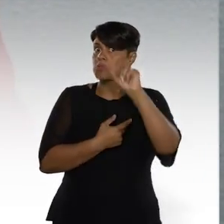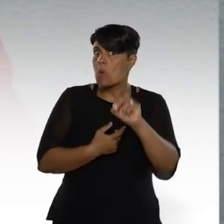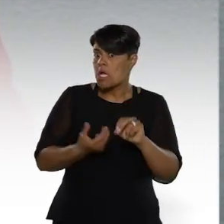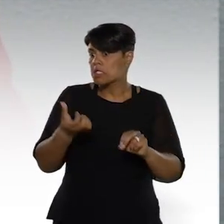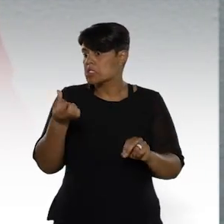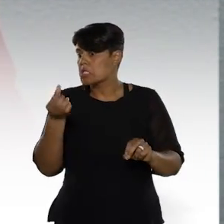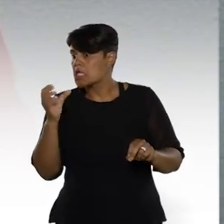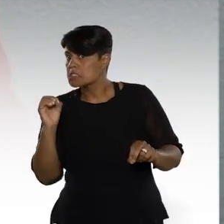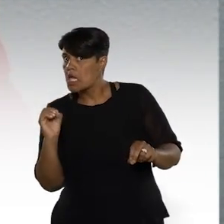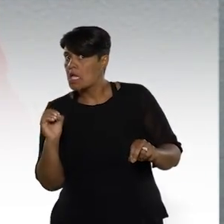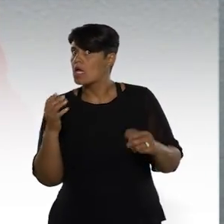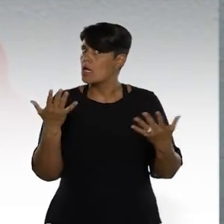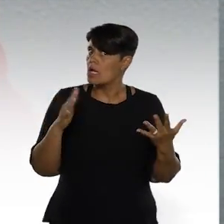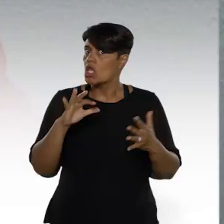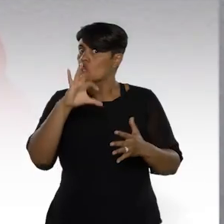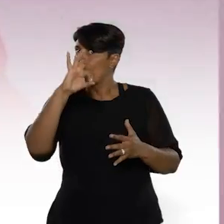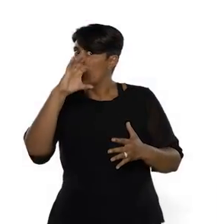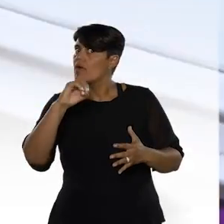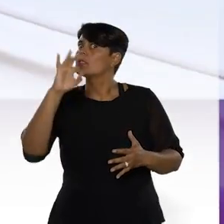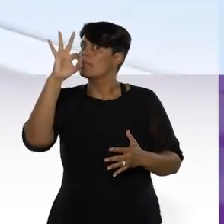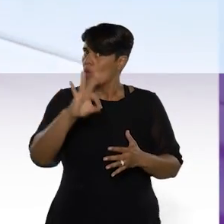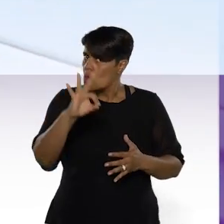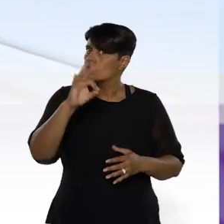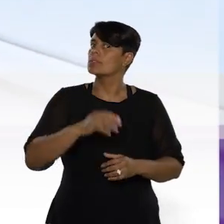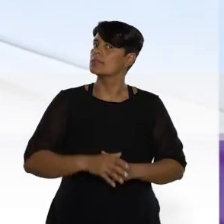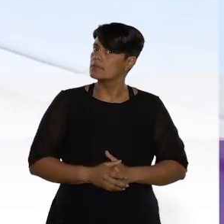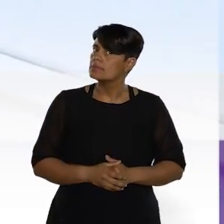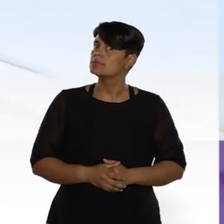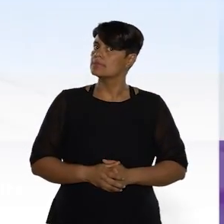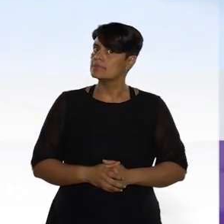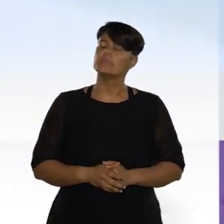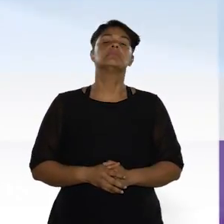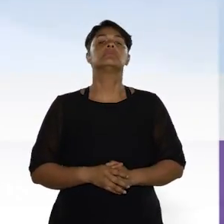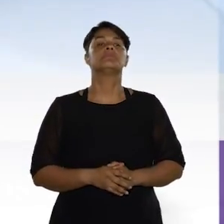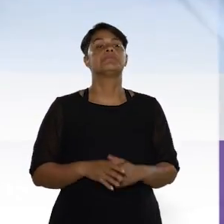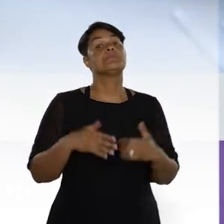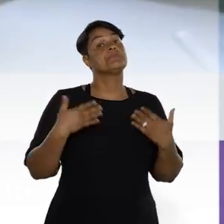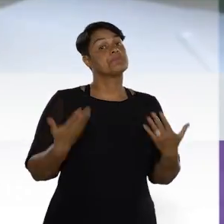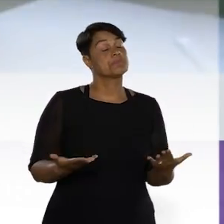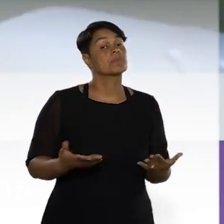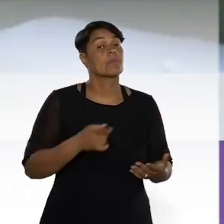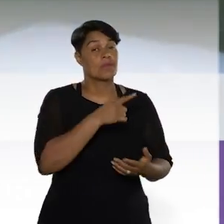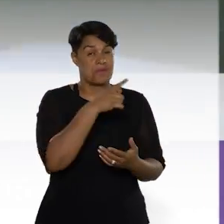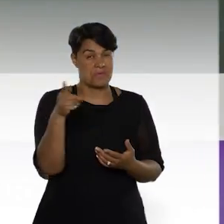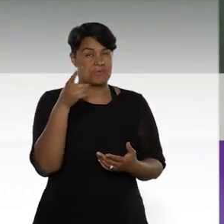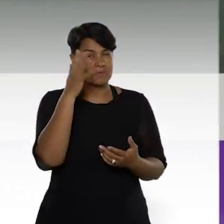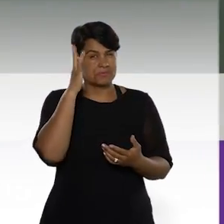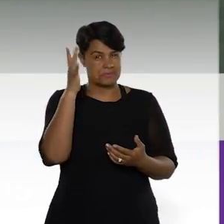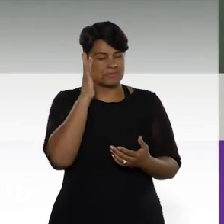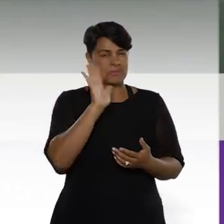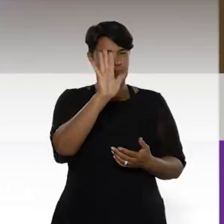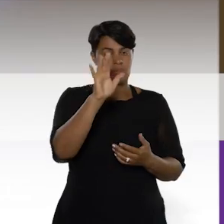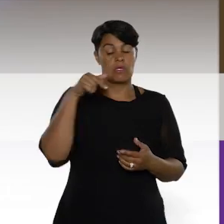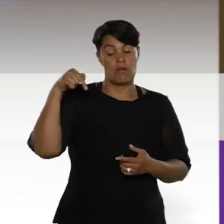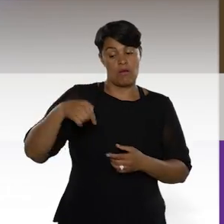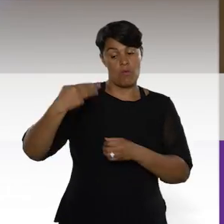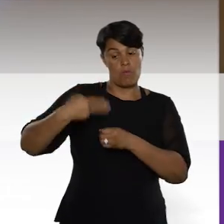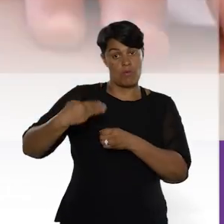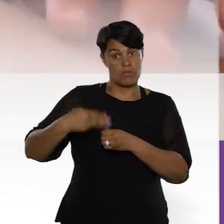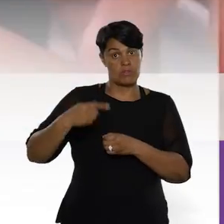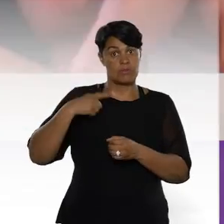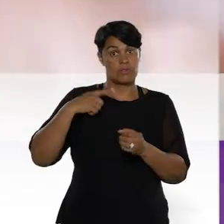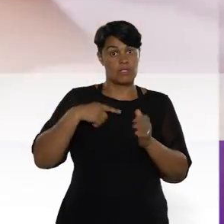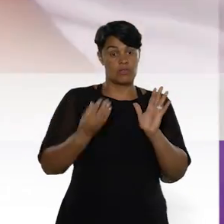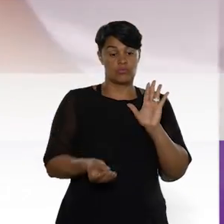de 70 a 90% de letalidade. E para se ter uma ideia da gravidade da situação, o município registra o maior número